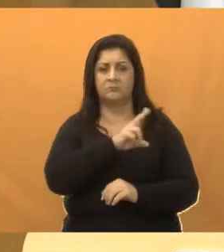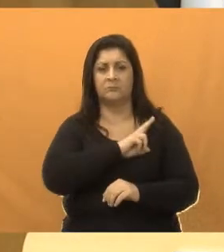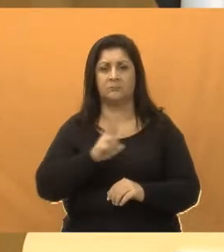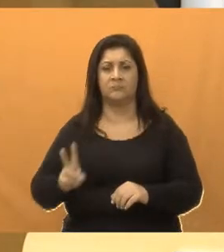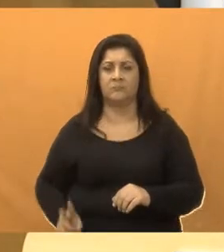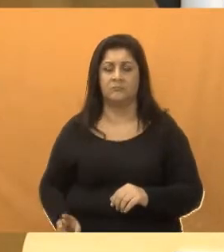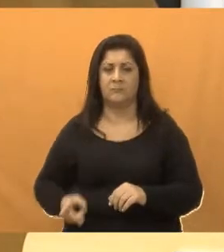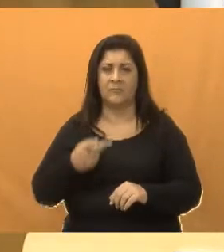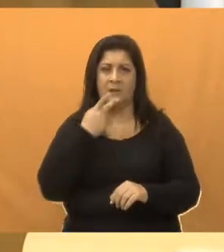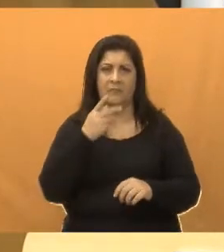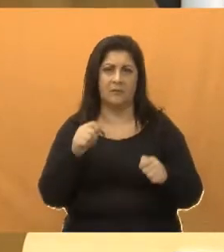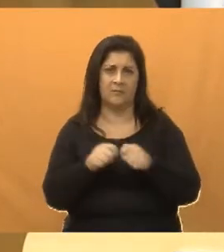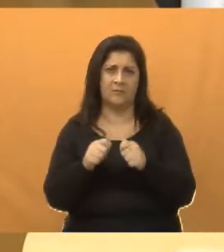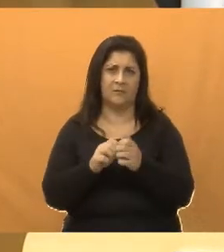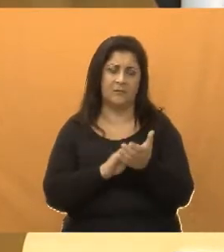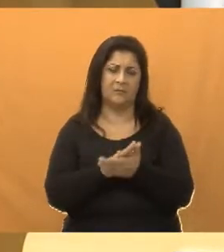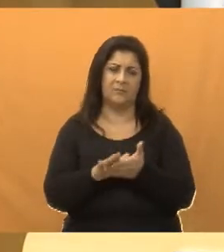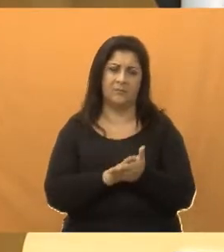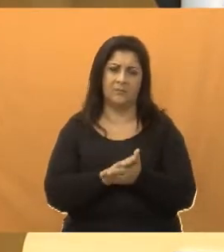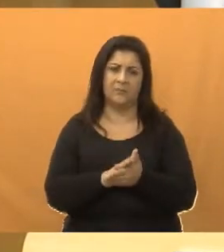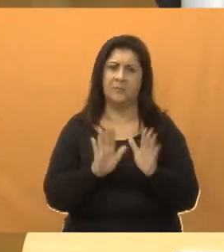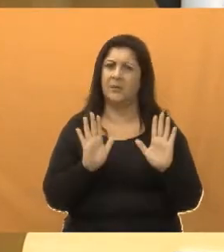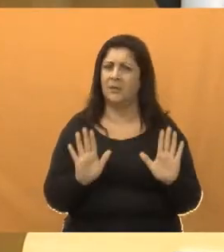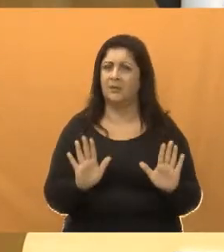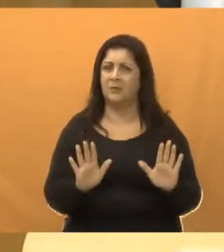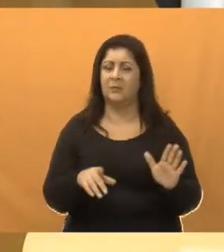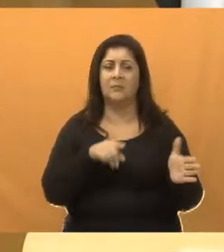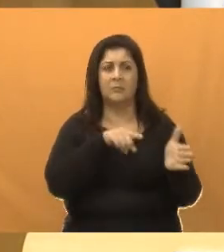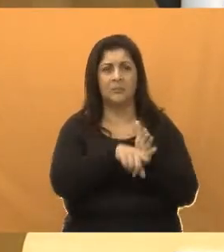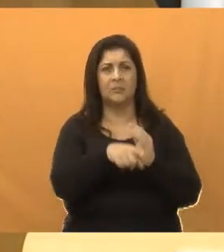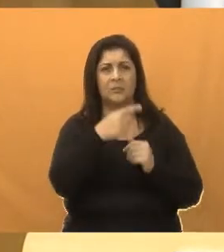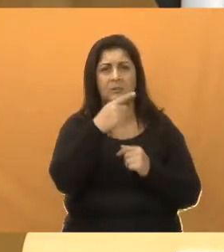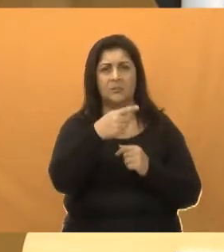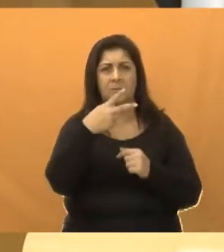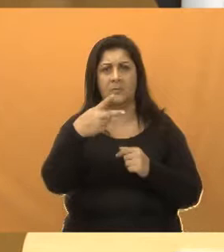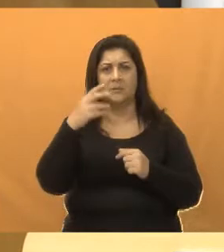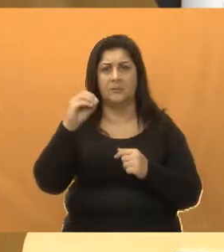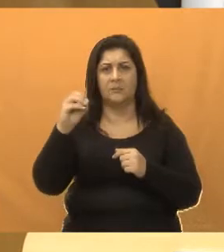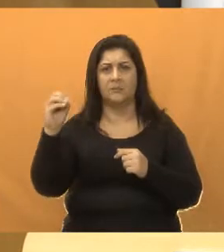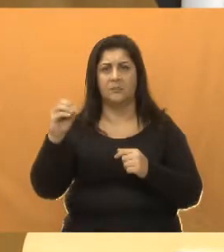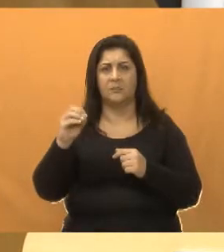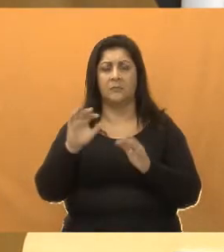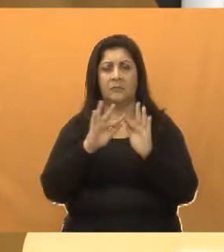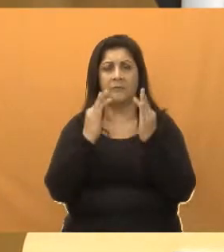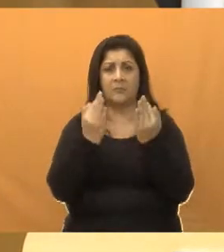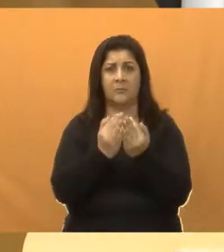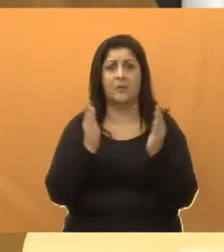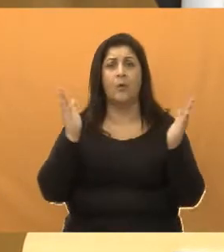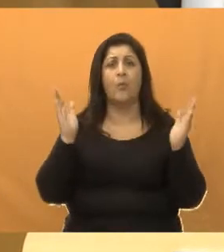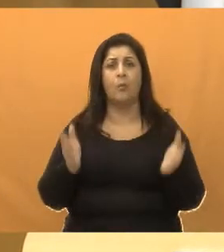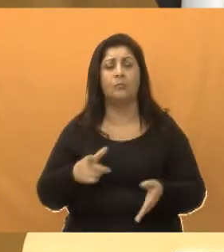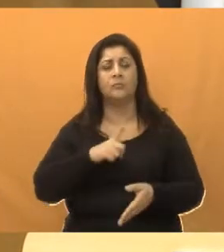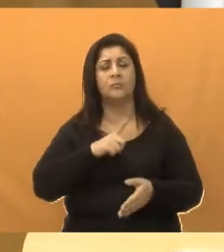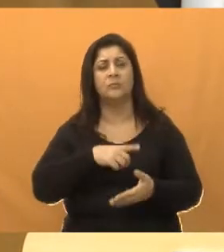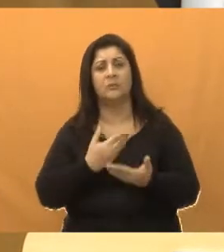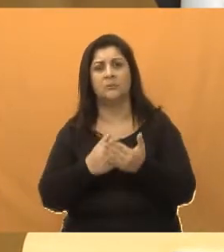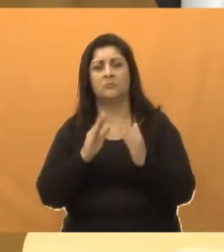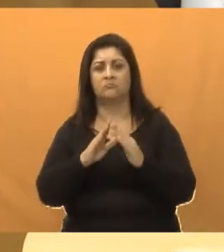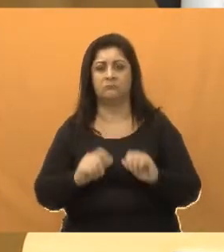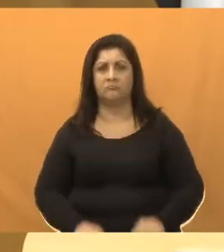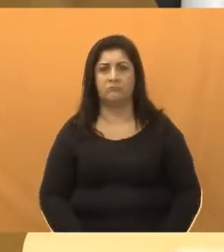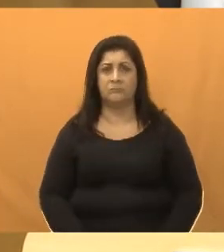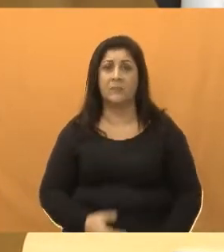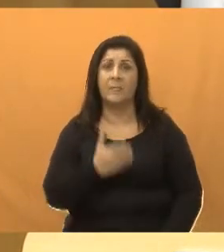que não fizeram nada, e, gente, vai perguntar para 1.200 famílias que estão em creches hoje, que tem uma merenda que